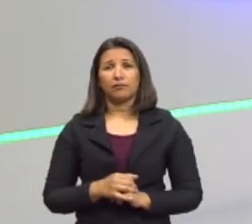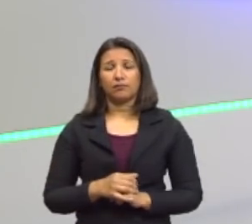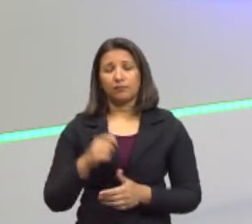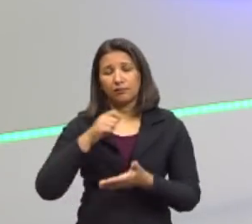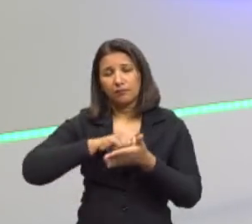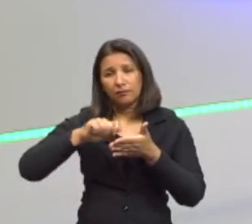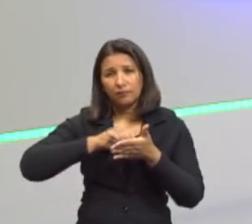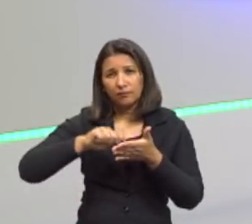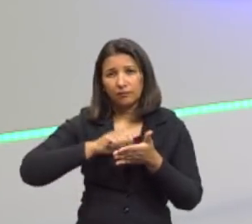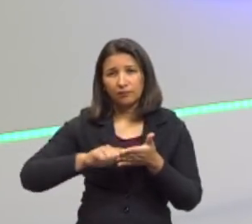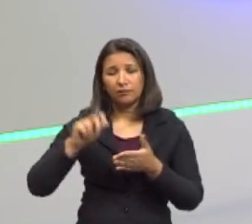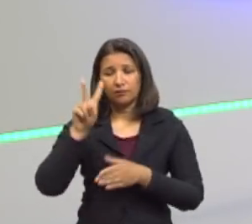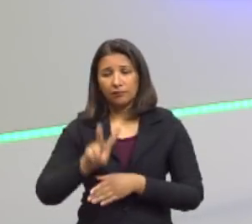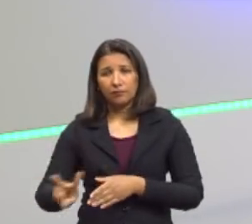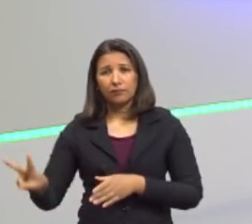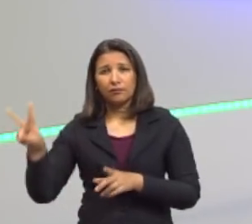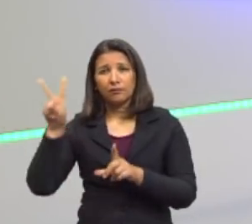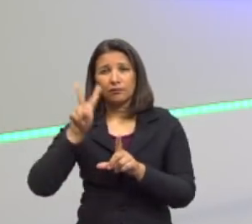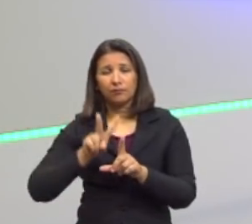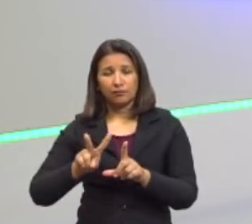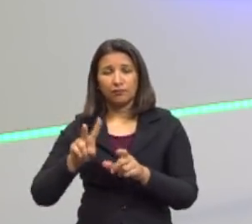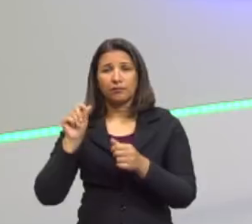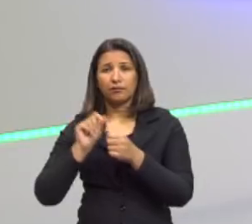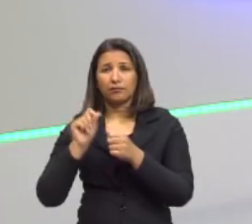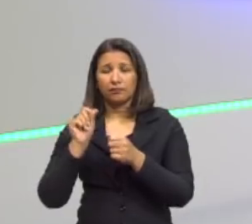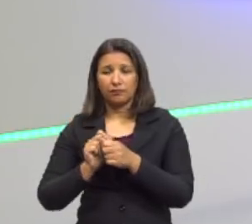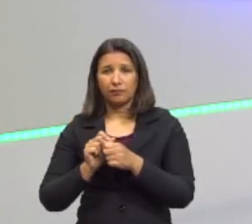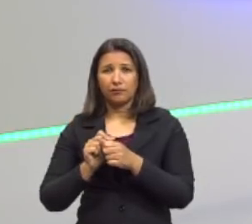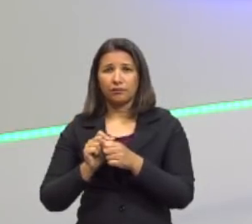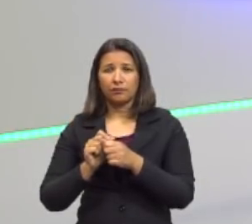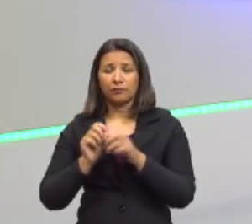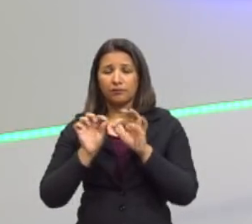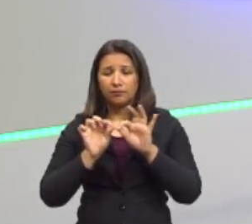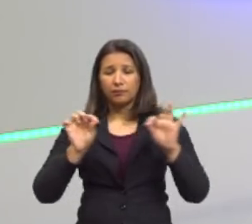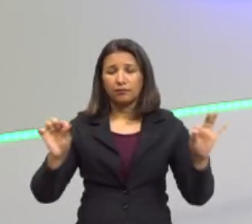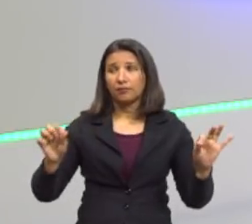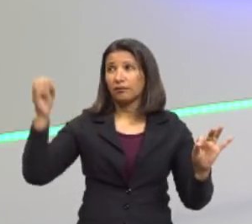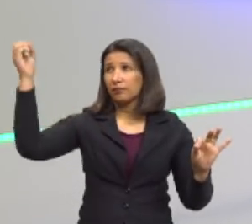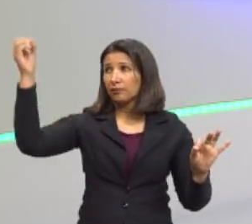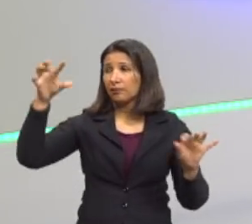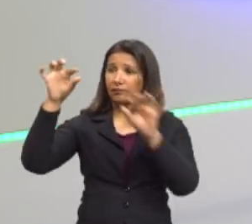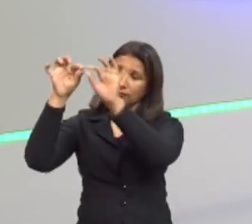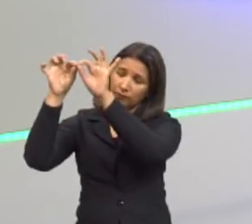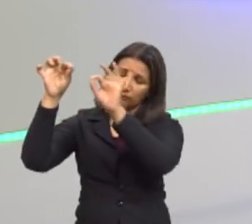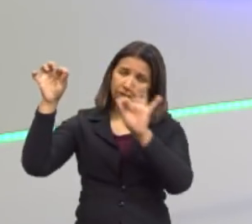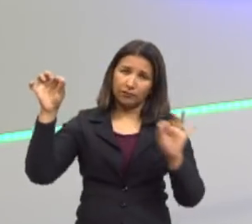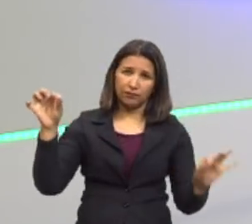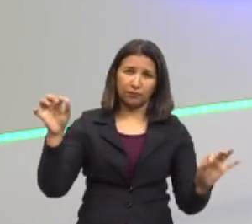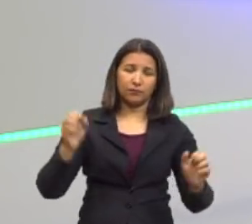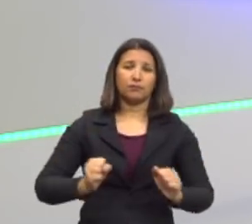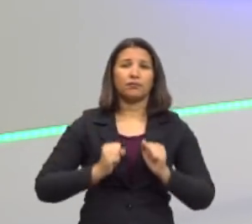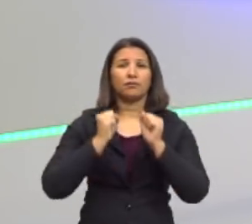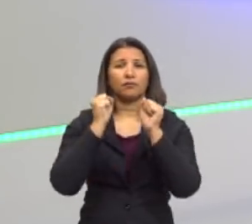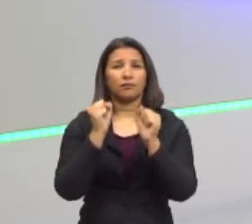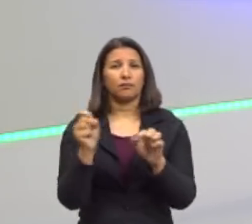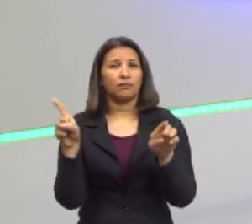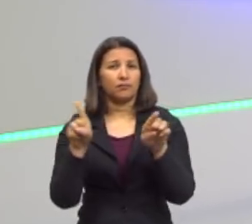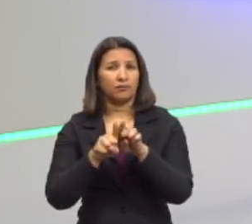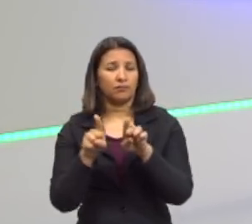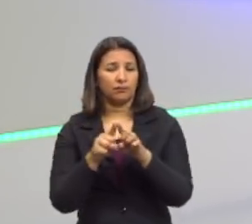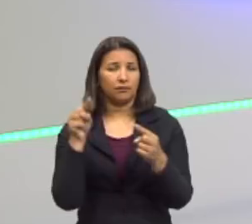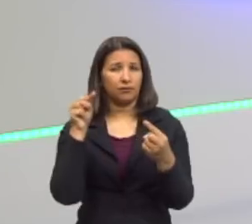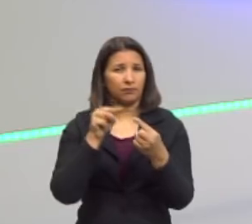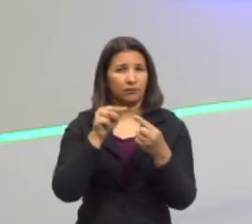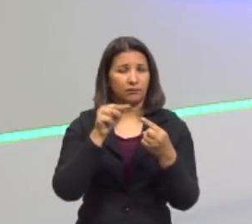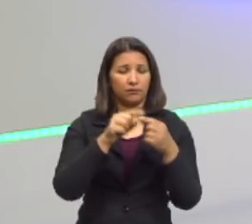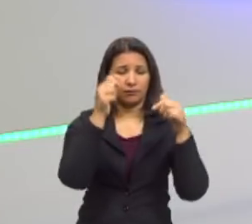aí, virtual formada pelo prolongamento dos raios refletidos. É bom a gente falar sobre tipo de imagem, o